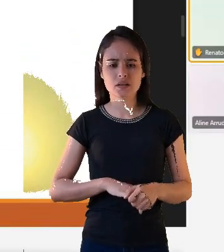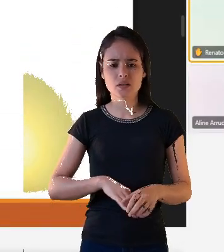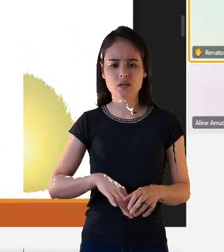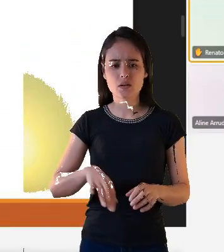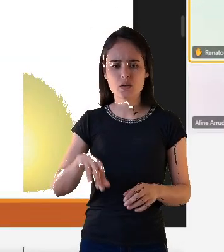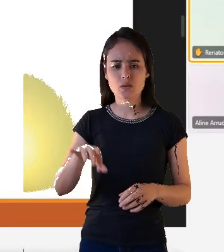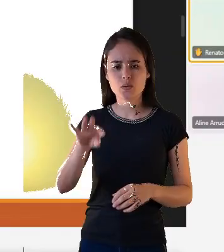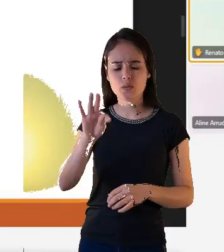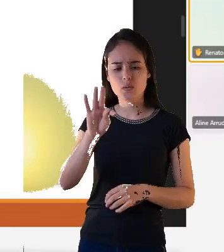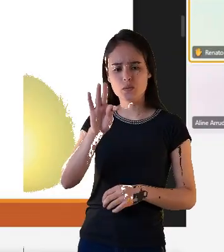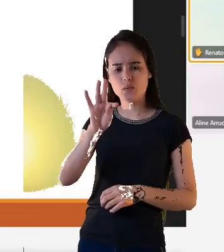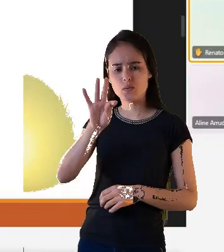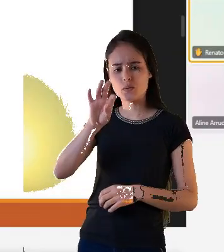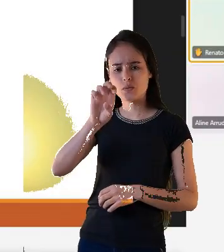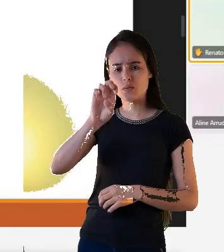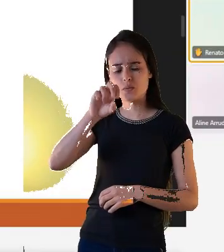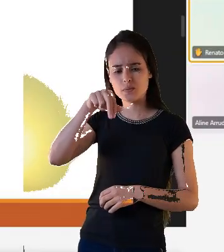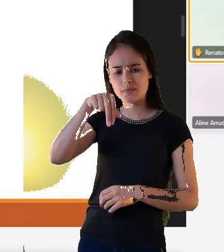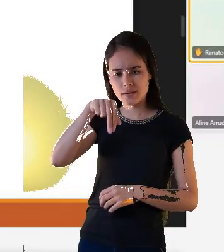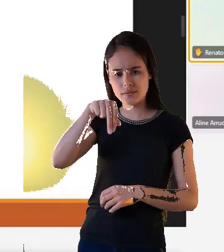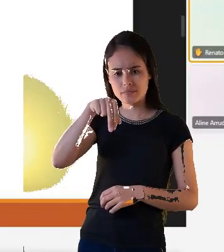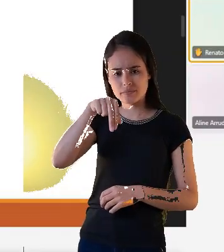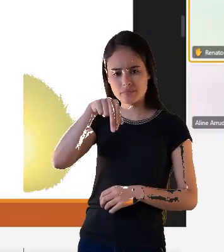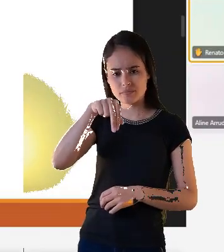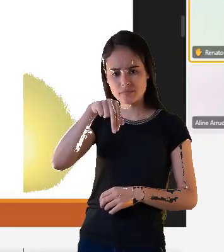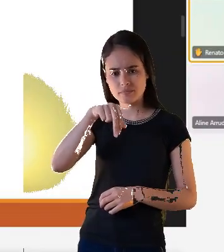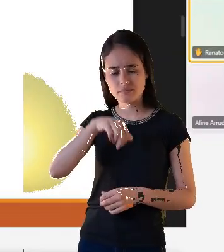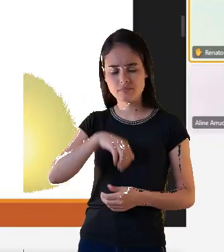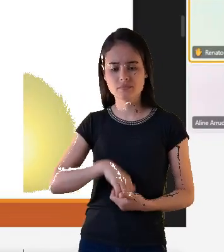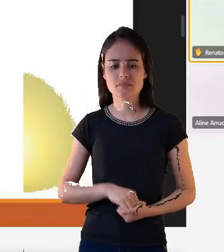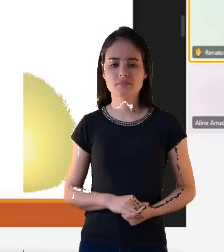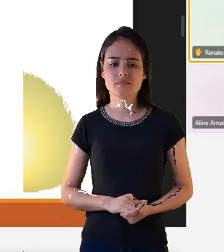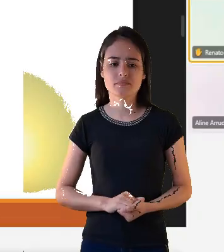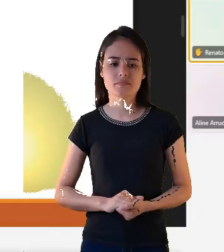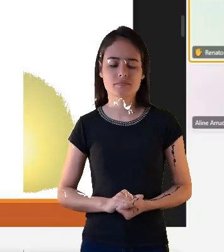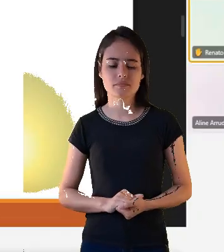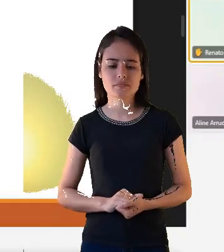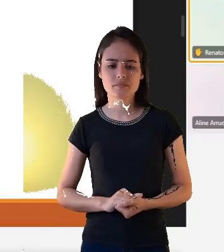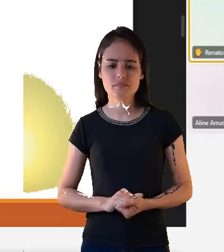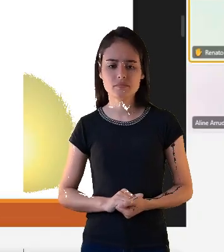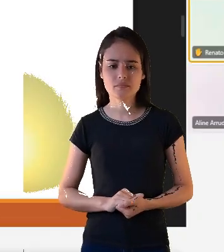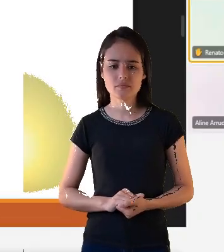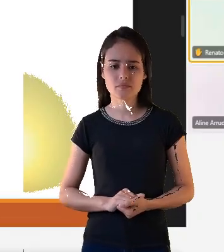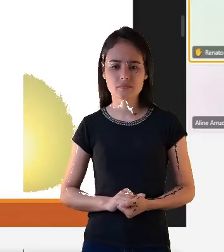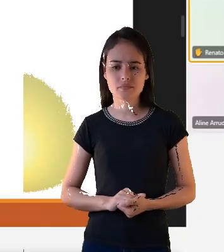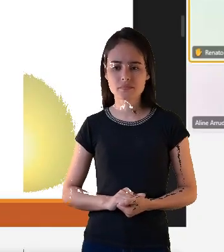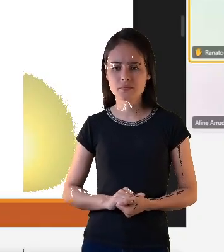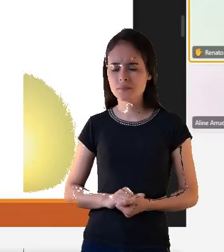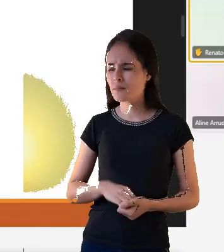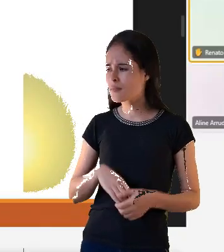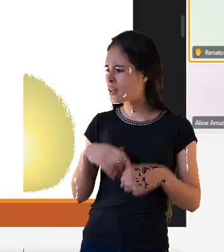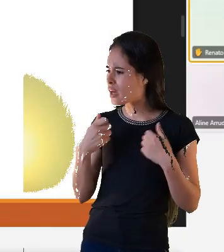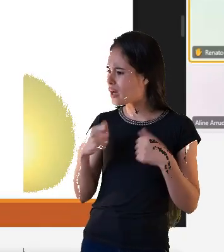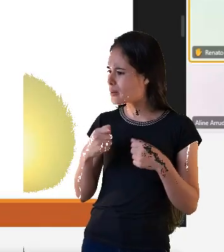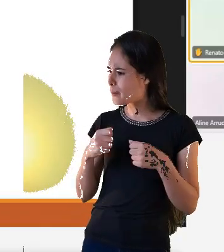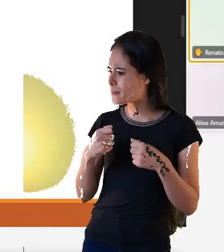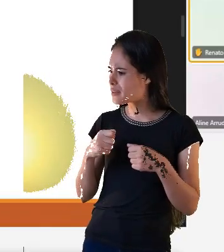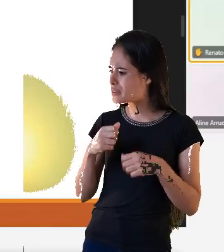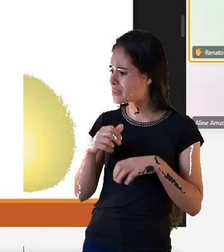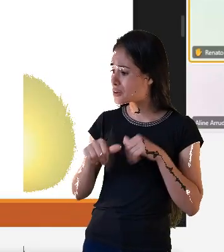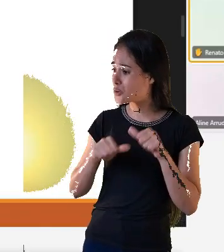vídeo, que fala sobre o Teatro Experimental do Negro, né? É um vídeo de